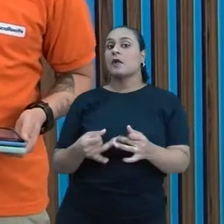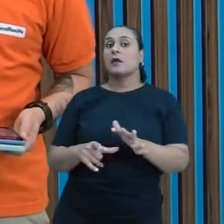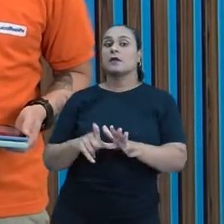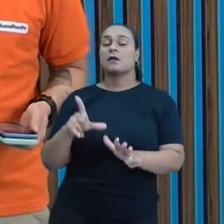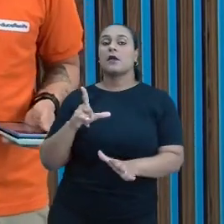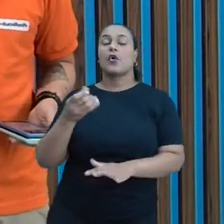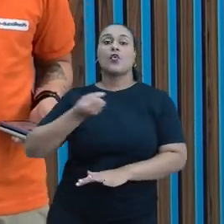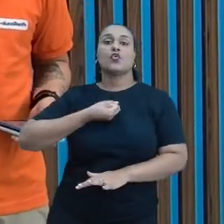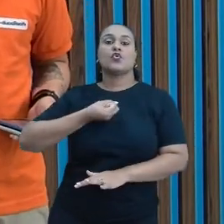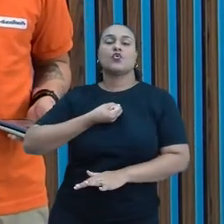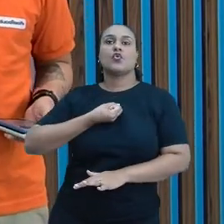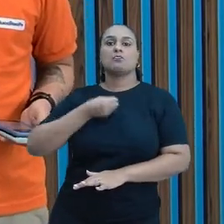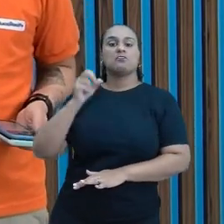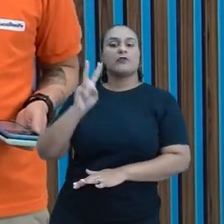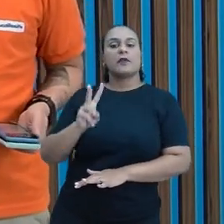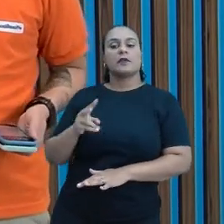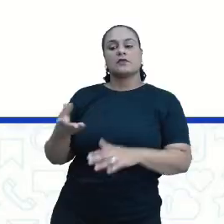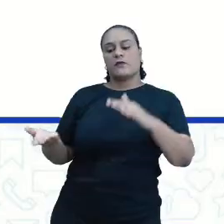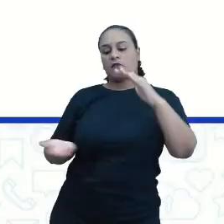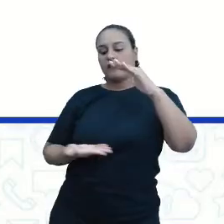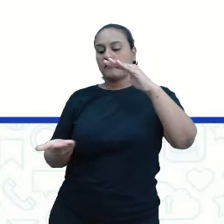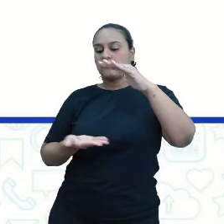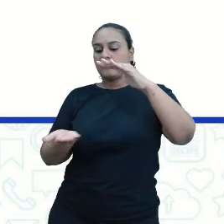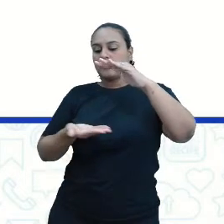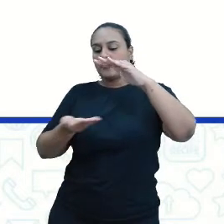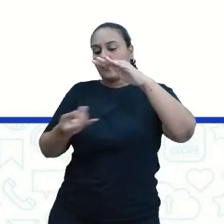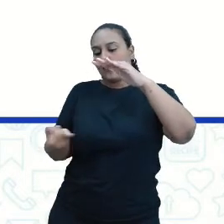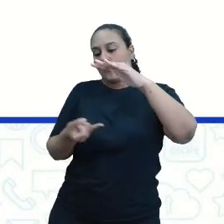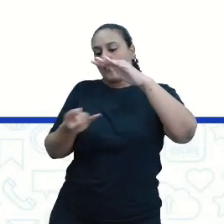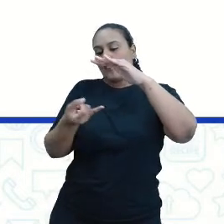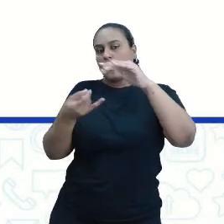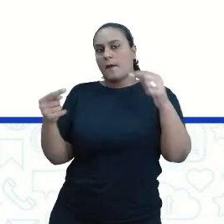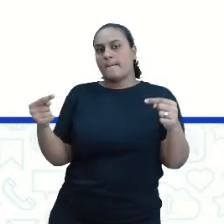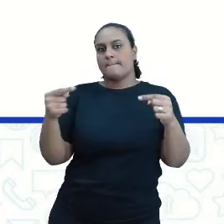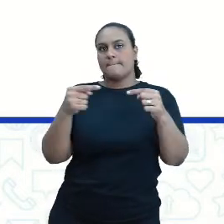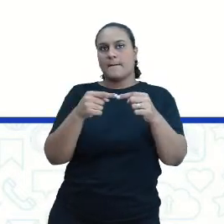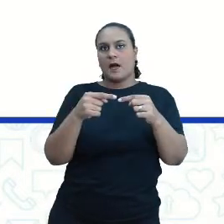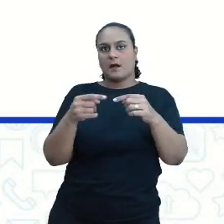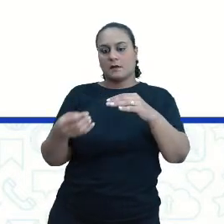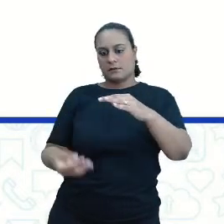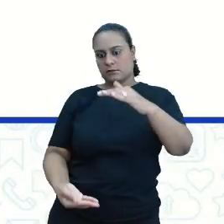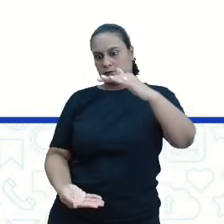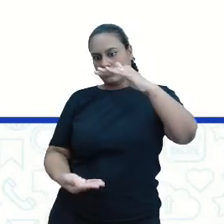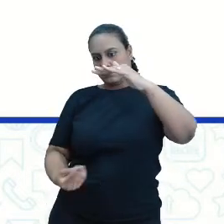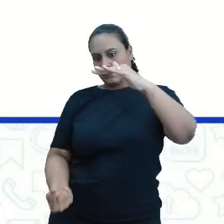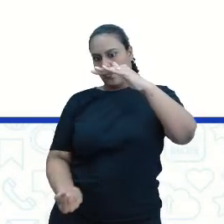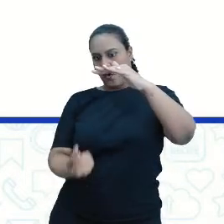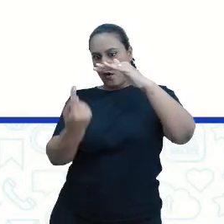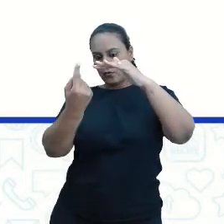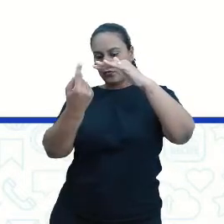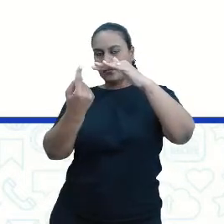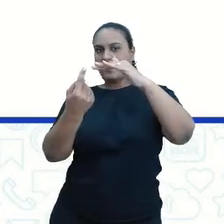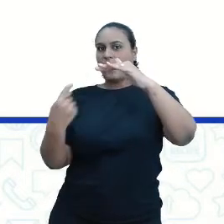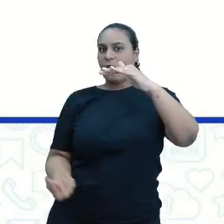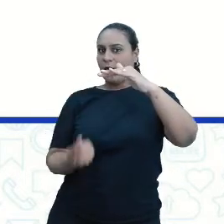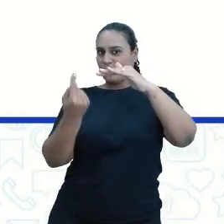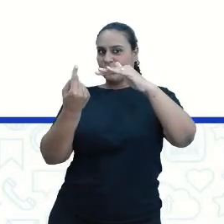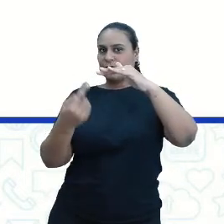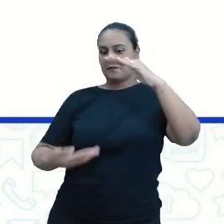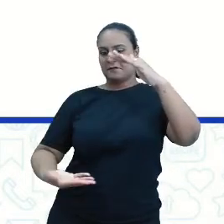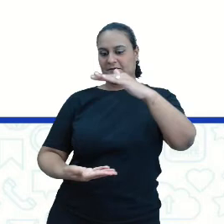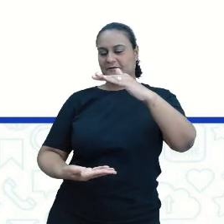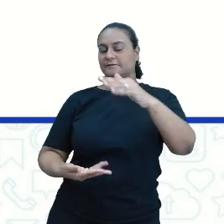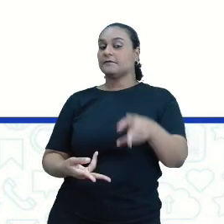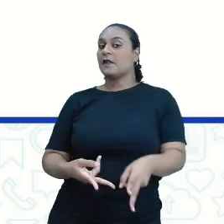esse número de vezes que eu vou fatiar, ele coincide com o comprimento, altura, tá certo? Então, a gente vai perceber